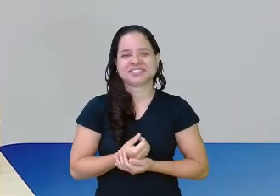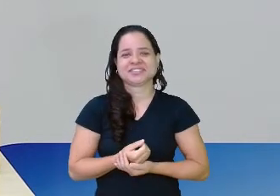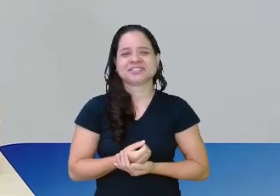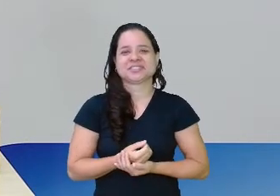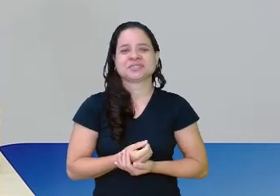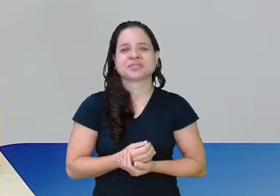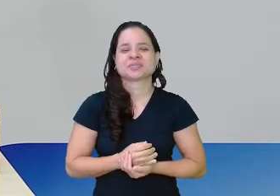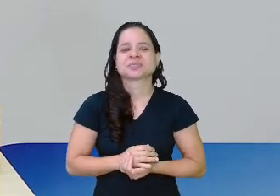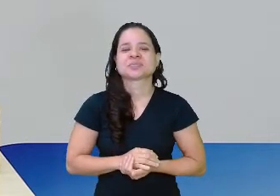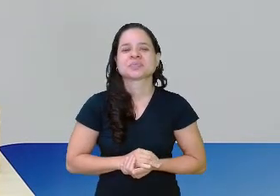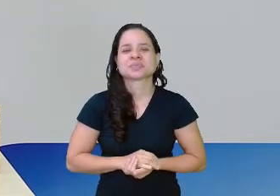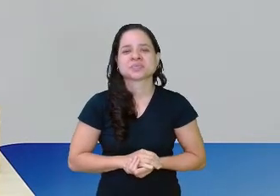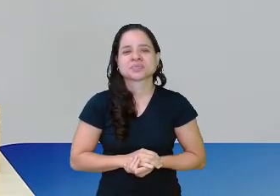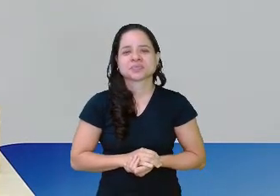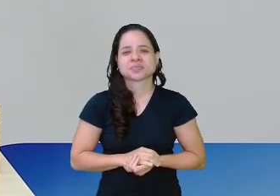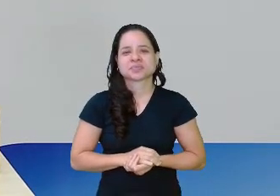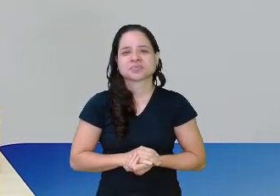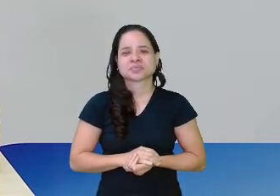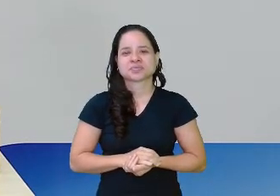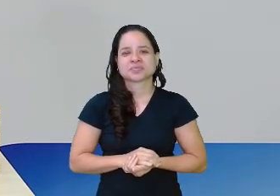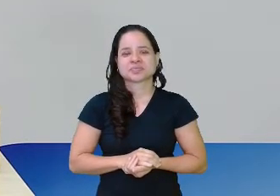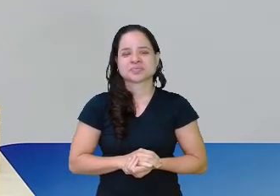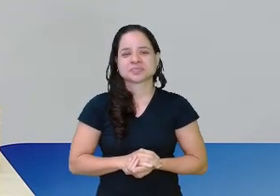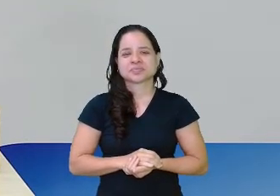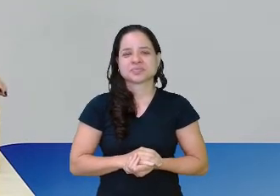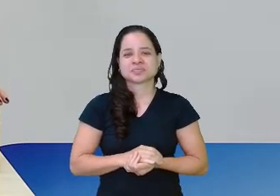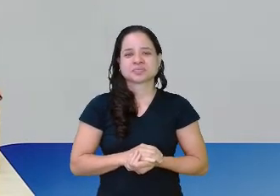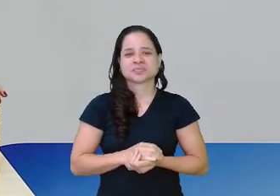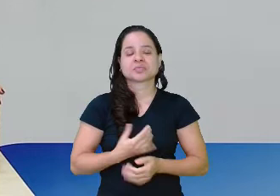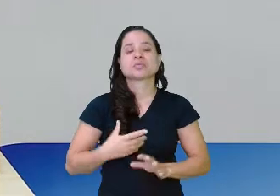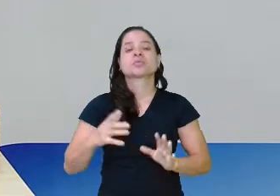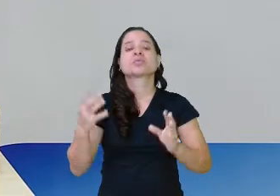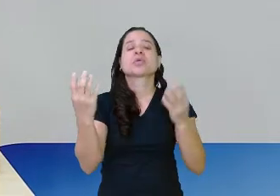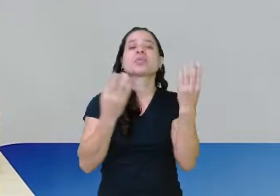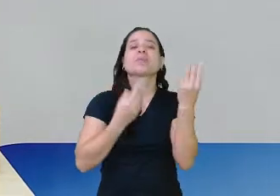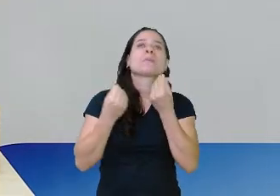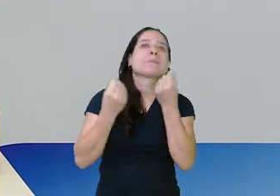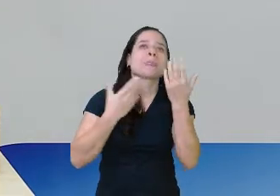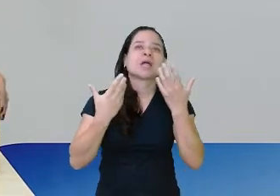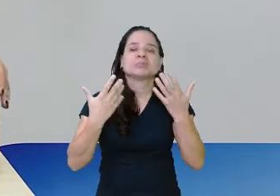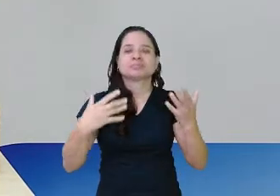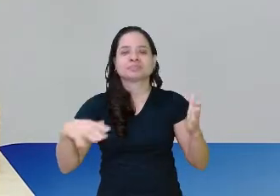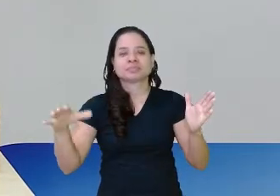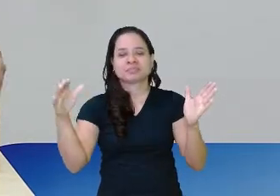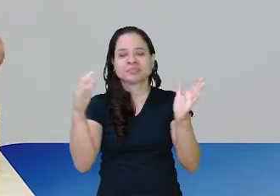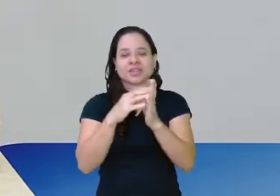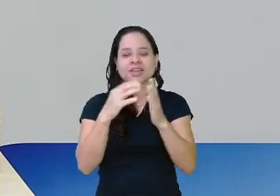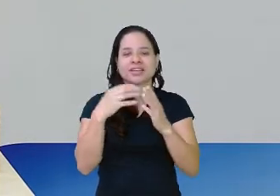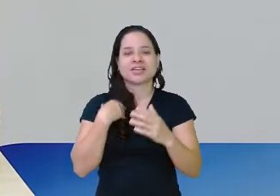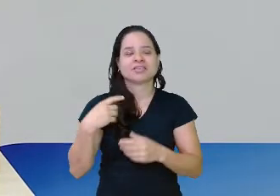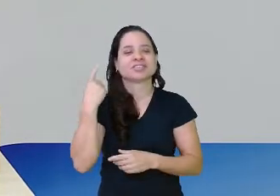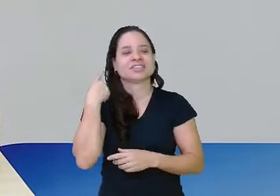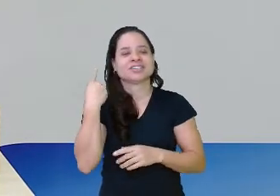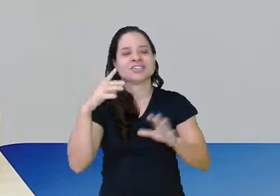hoje. Vai, né? Daqui a pouco eu tô só vendo o chauzinho ali.